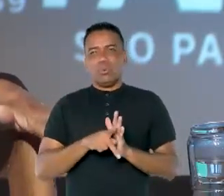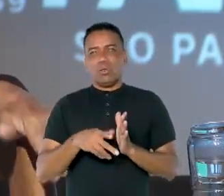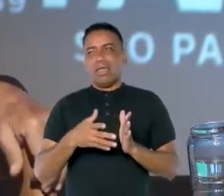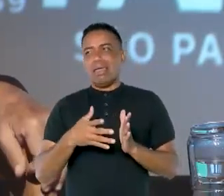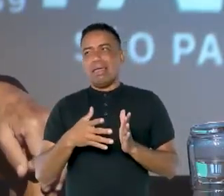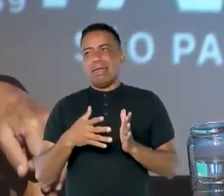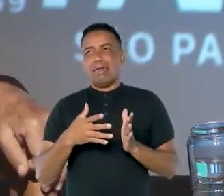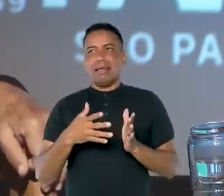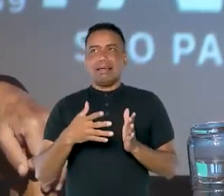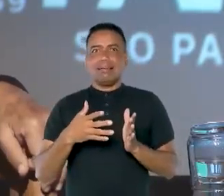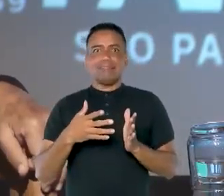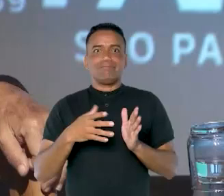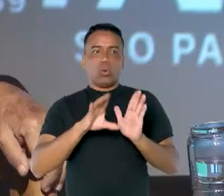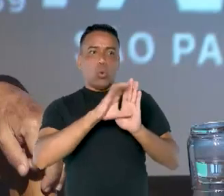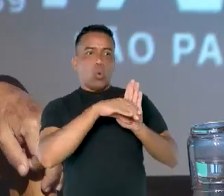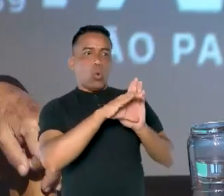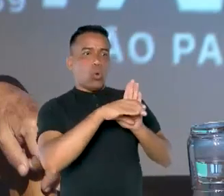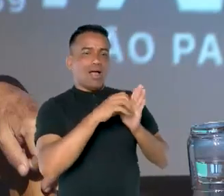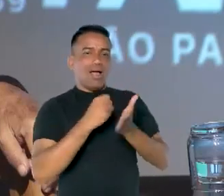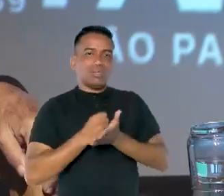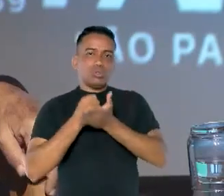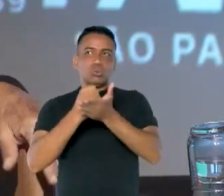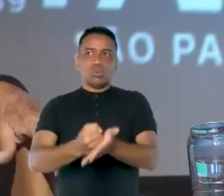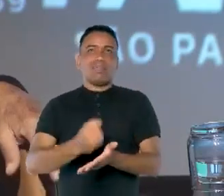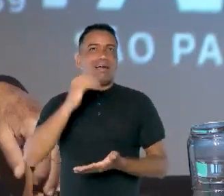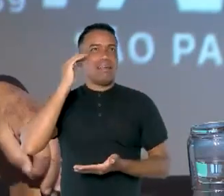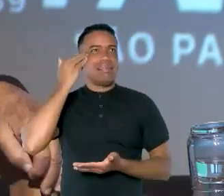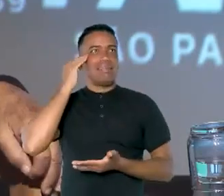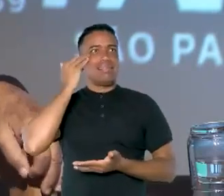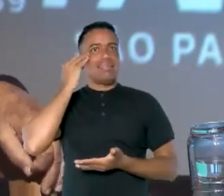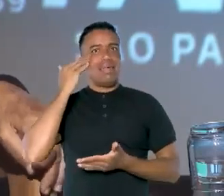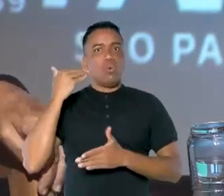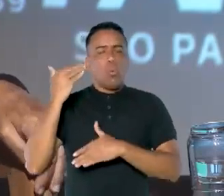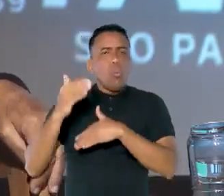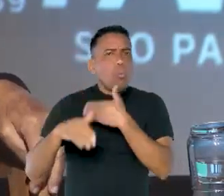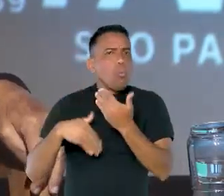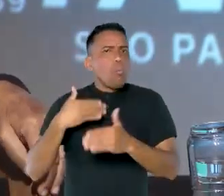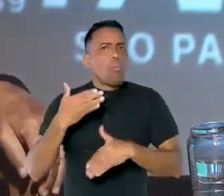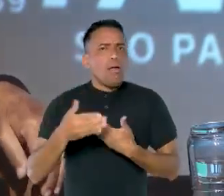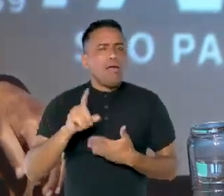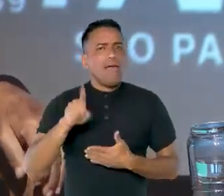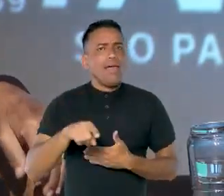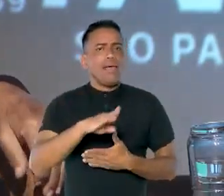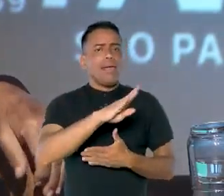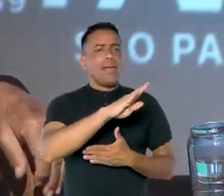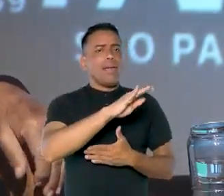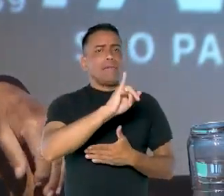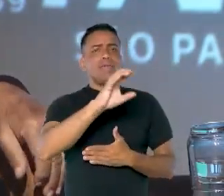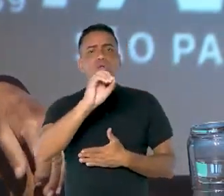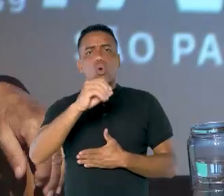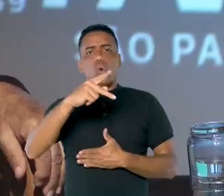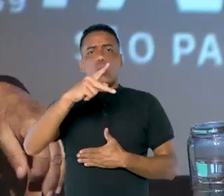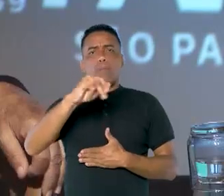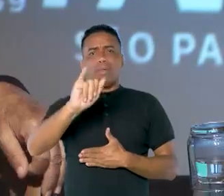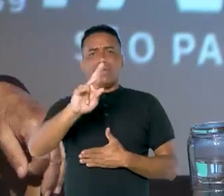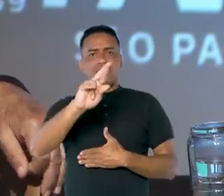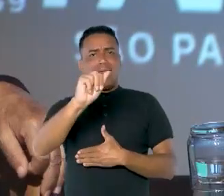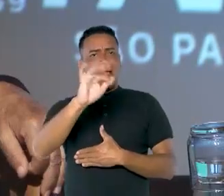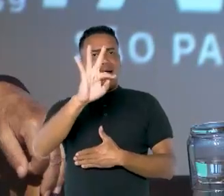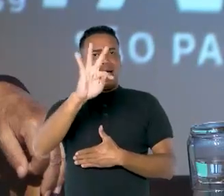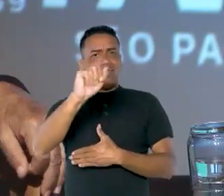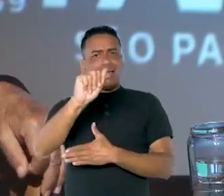cunhou até um termo que ajuda muito a entender esse processo, que é a biopirataria.